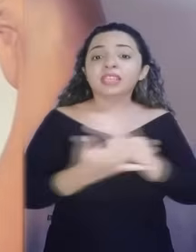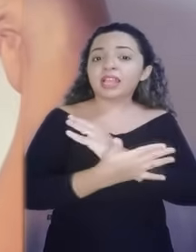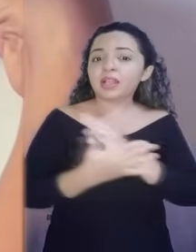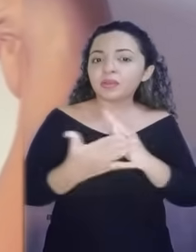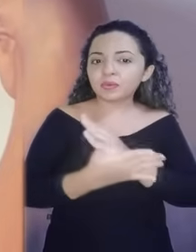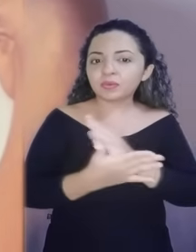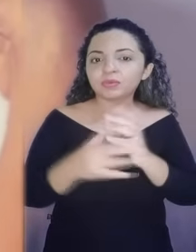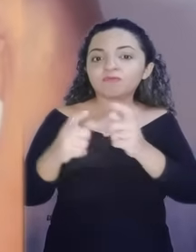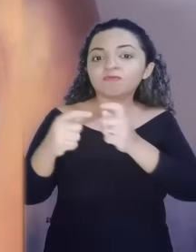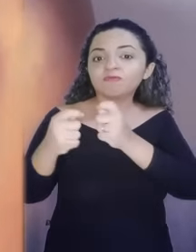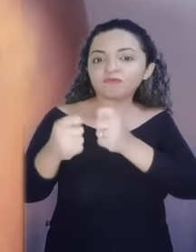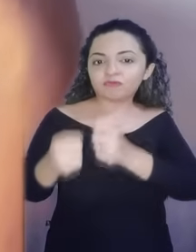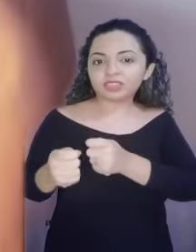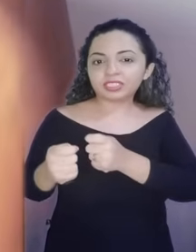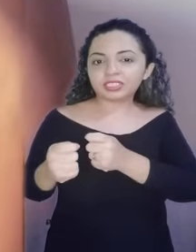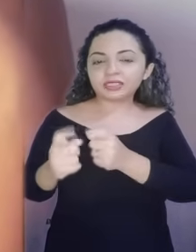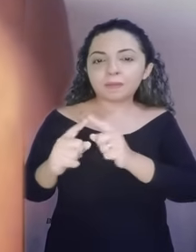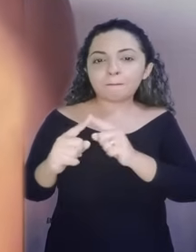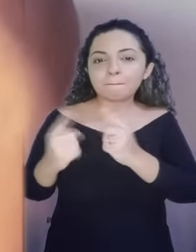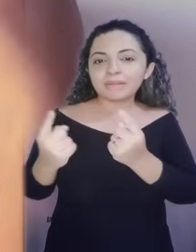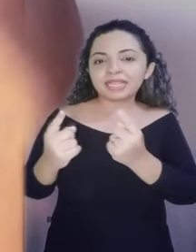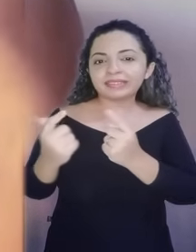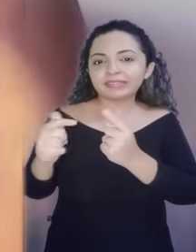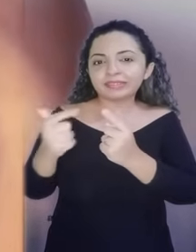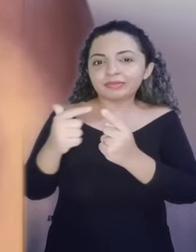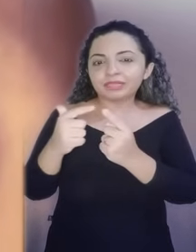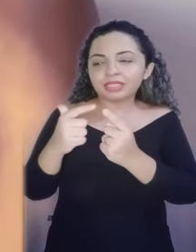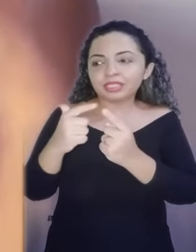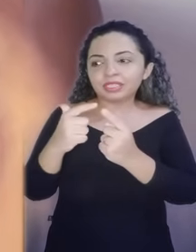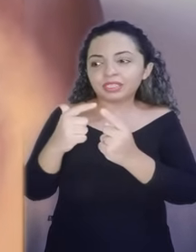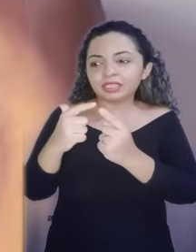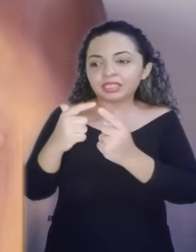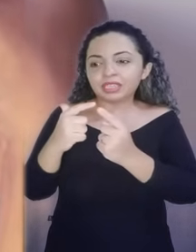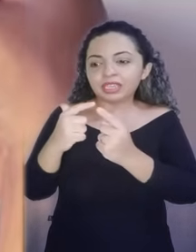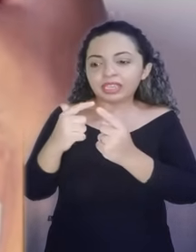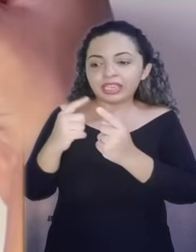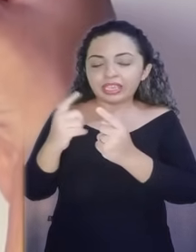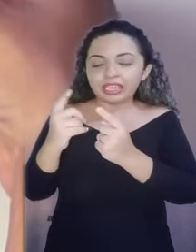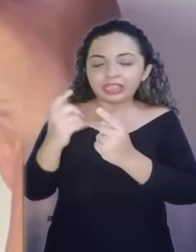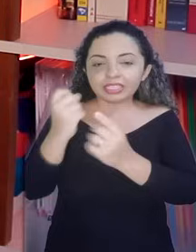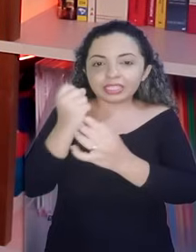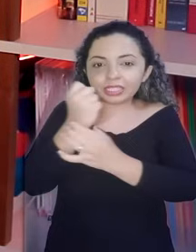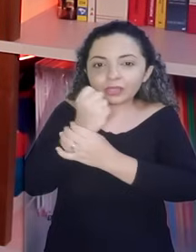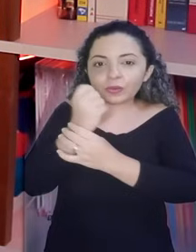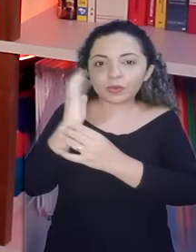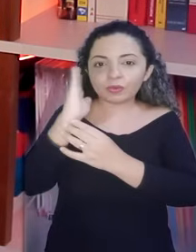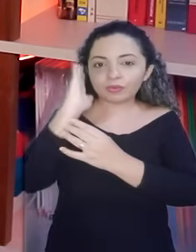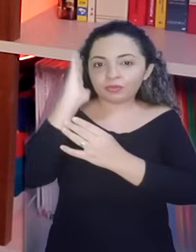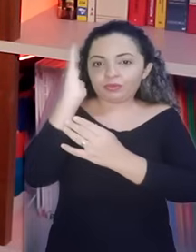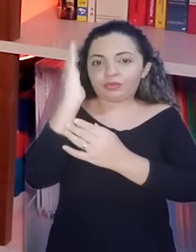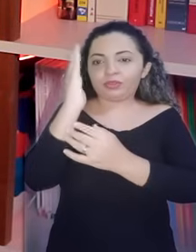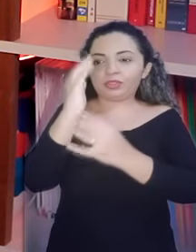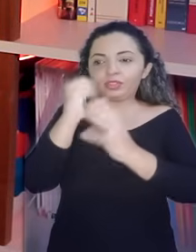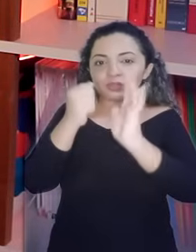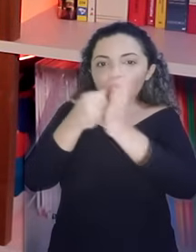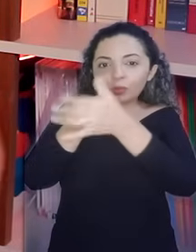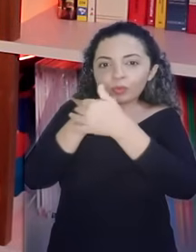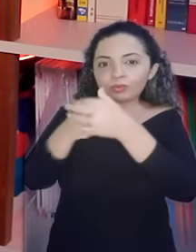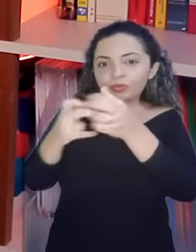muitos desses tipos que vivem nos guetos, que vivem nos pequenos apartamentos e que todos